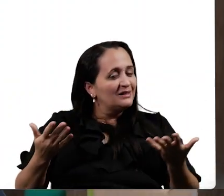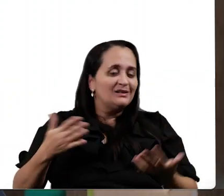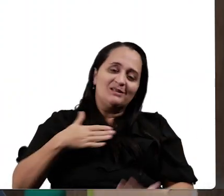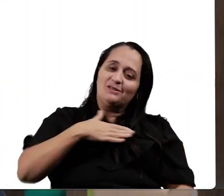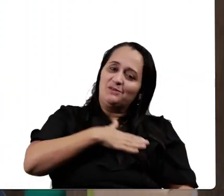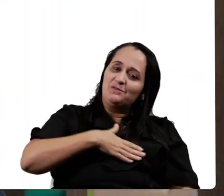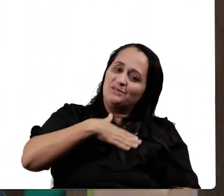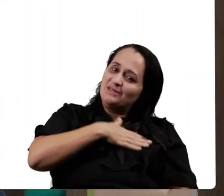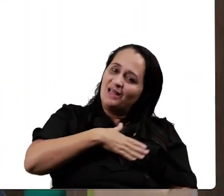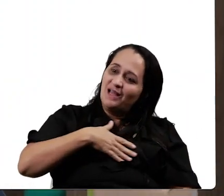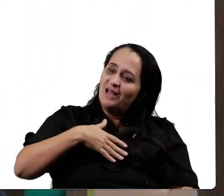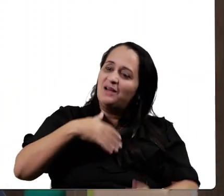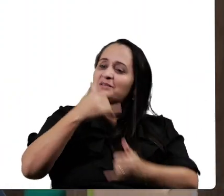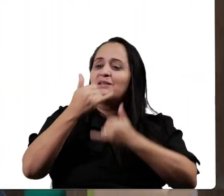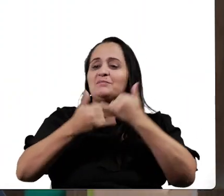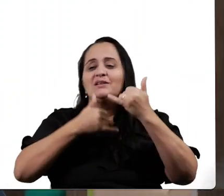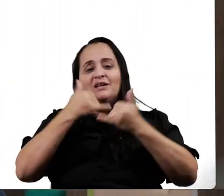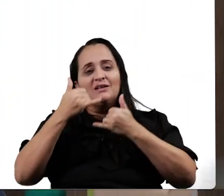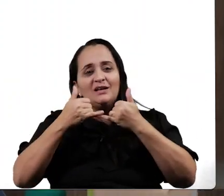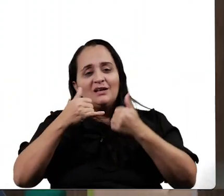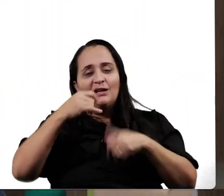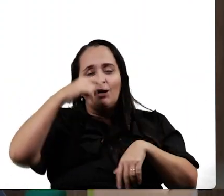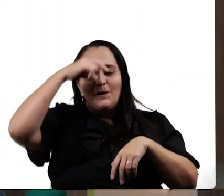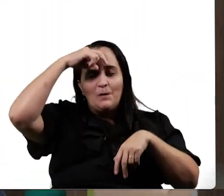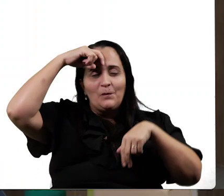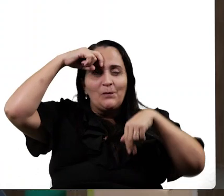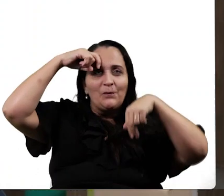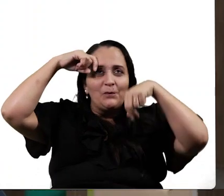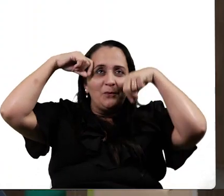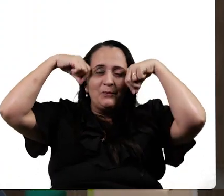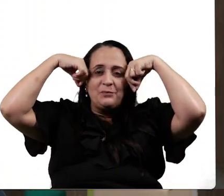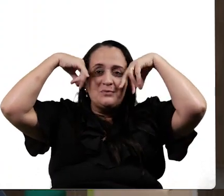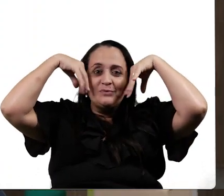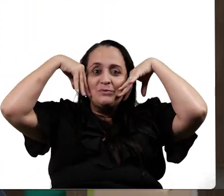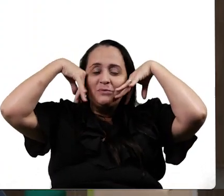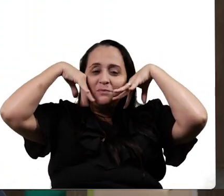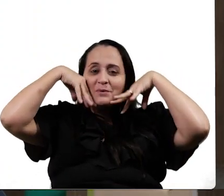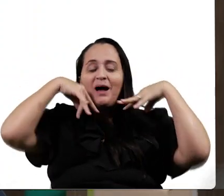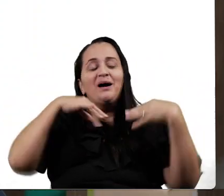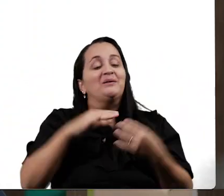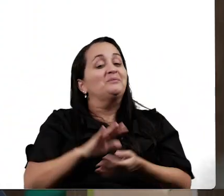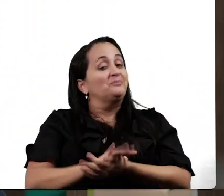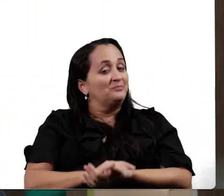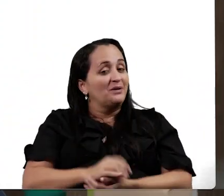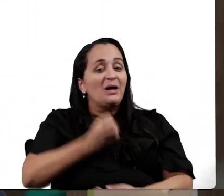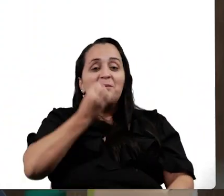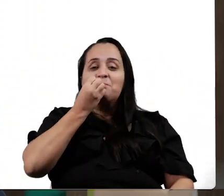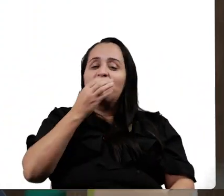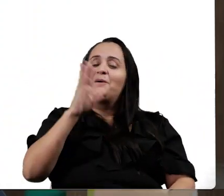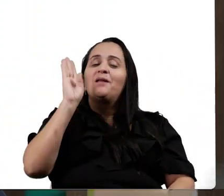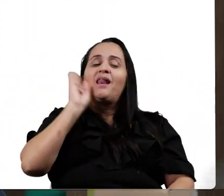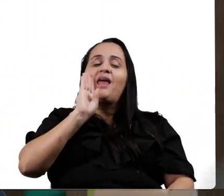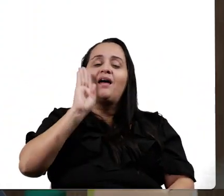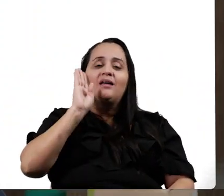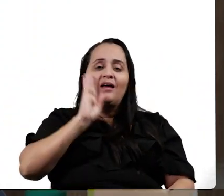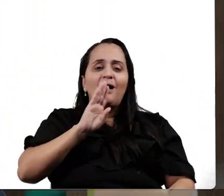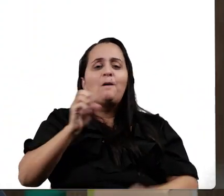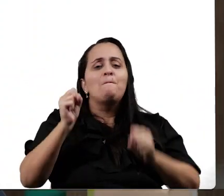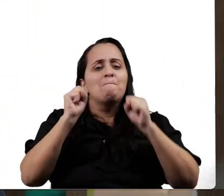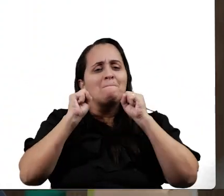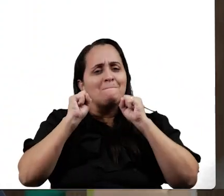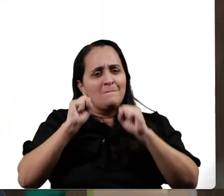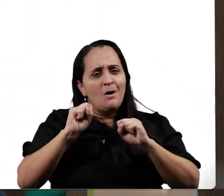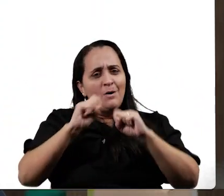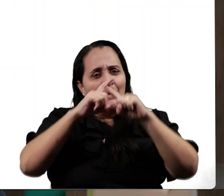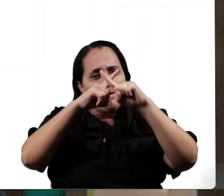brincadeira Oh deu para suar um pouco não é verdade e viram como é legal Dá pra gente aprender a multiplicar